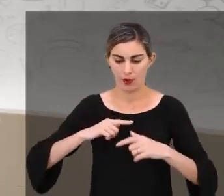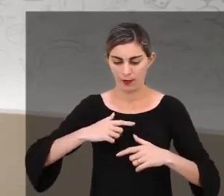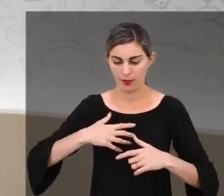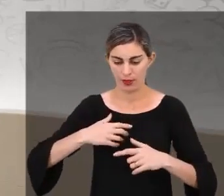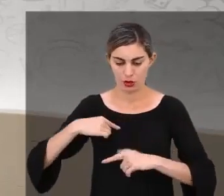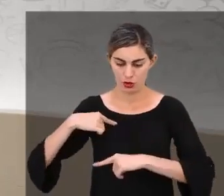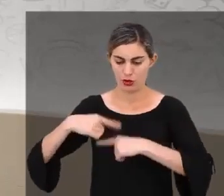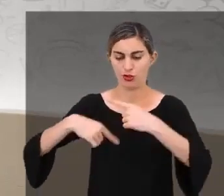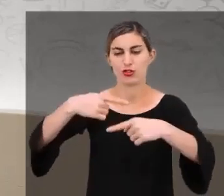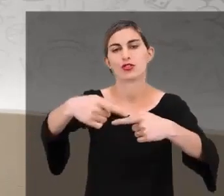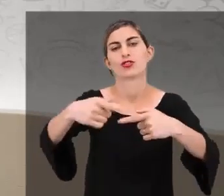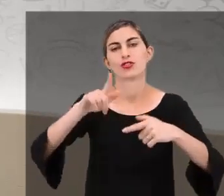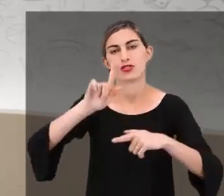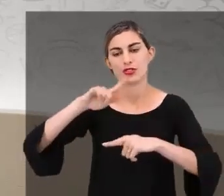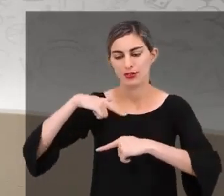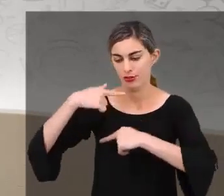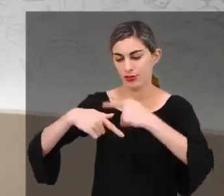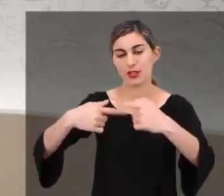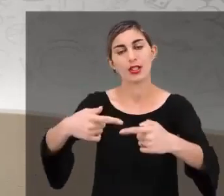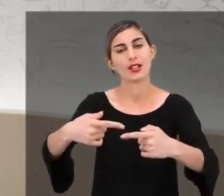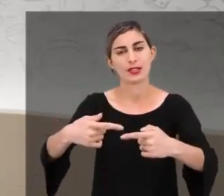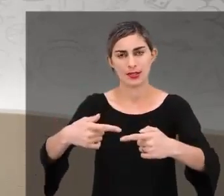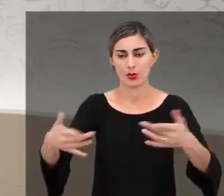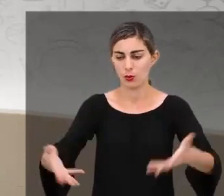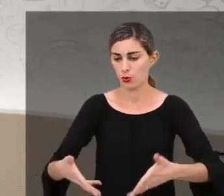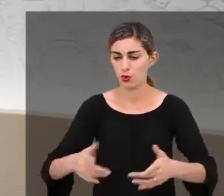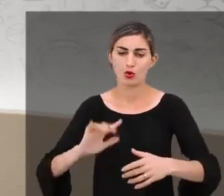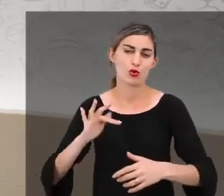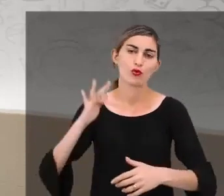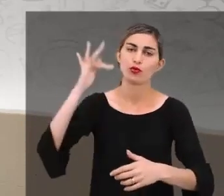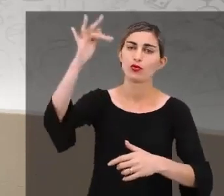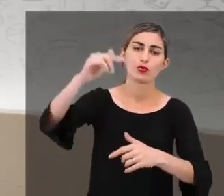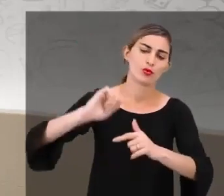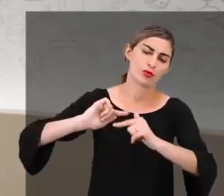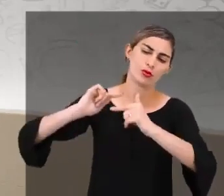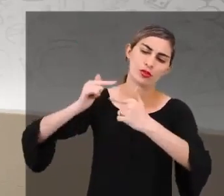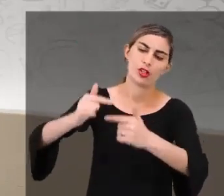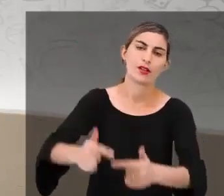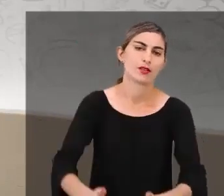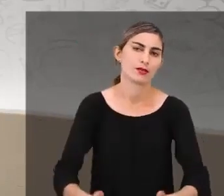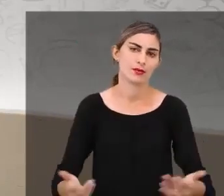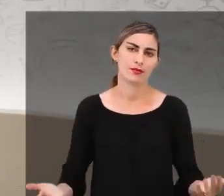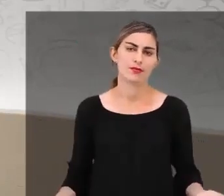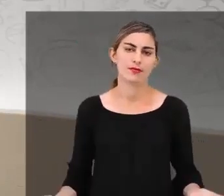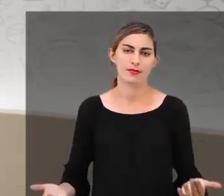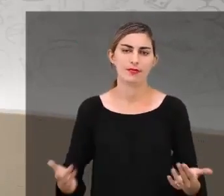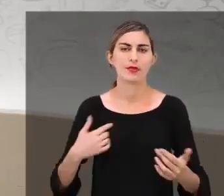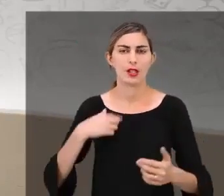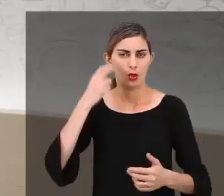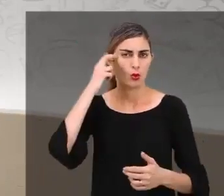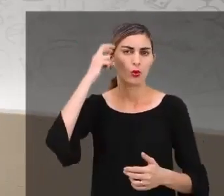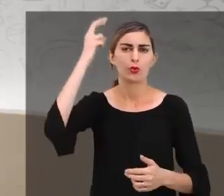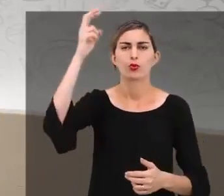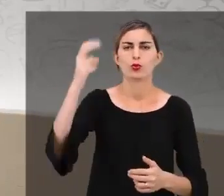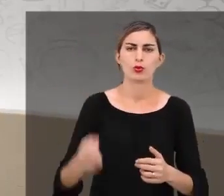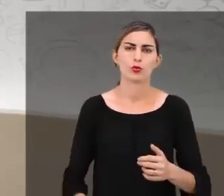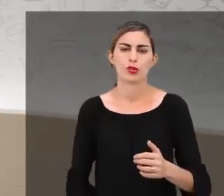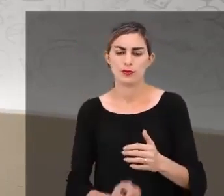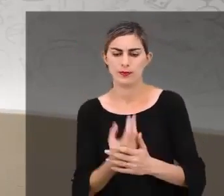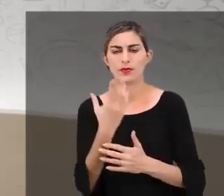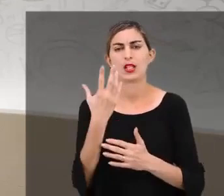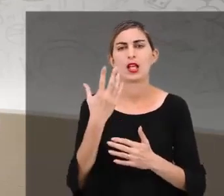gerações presentes quanto as gerações que virão, gerações futuras. A cultura nasce de uma necessidade